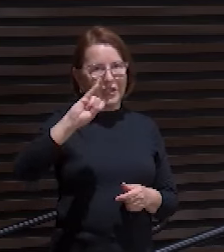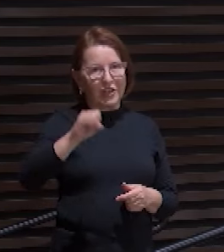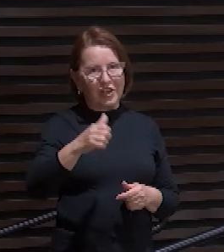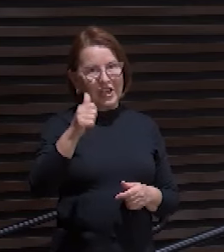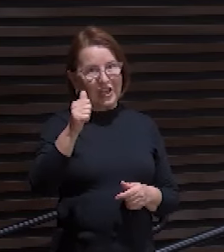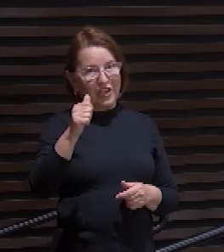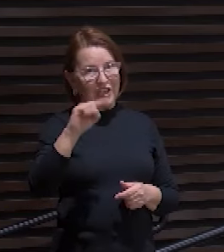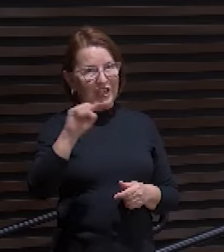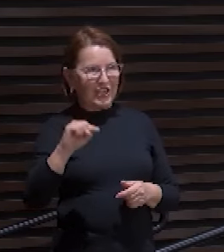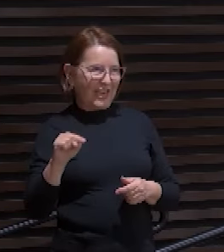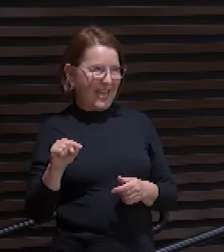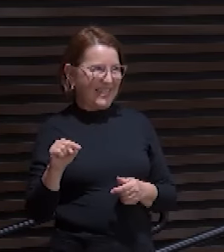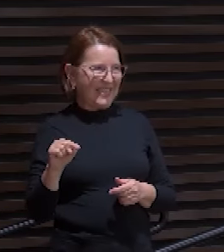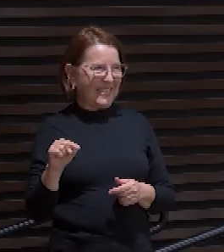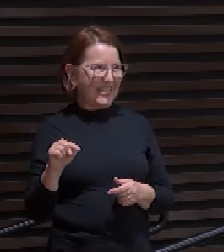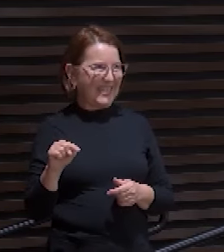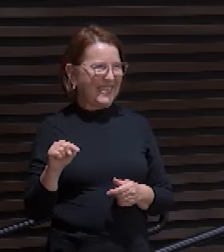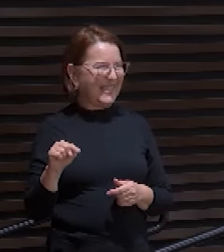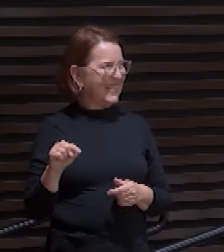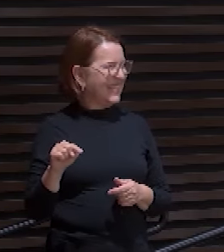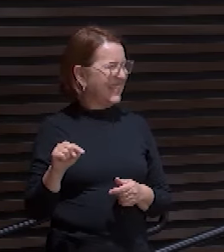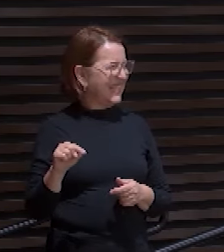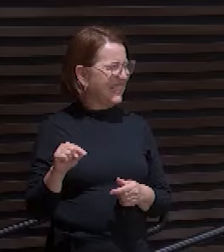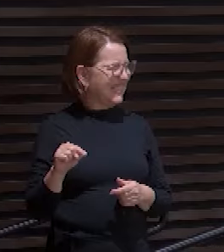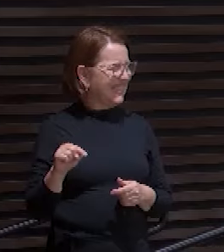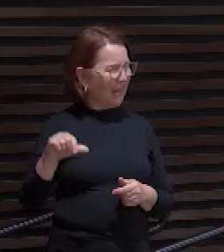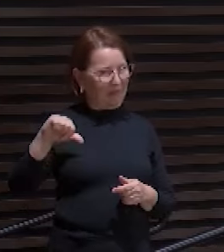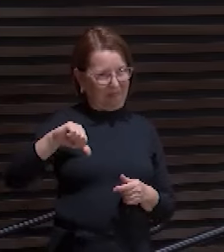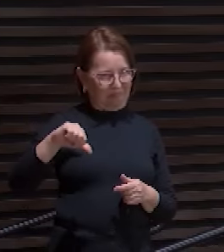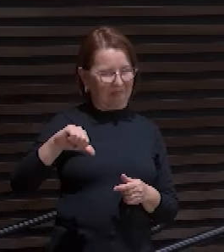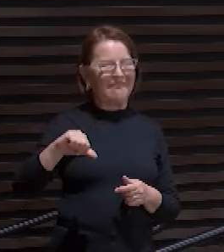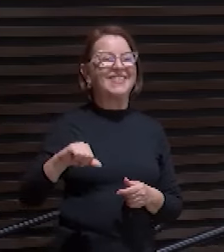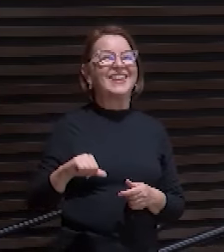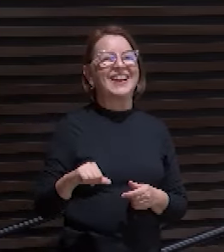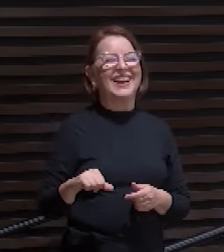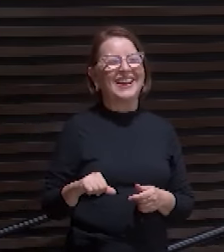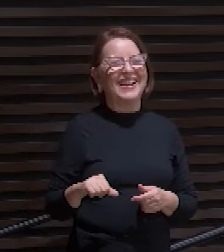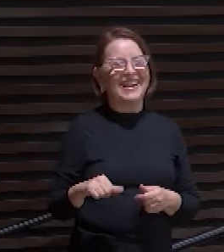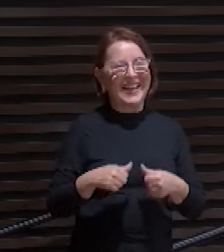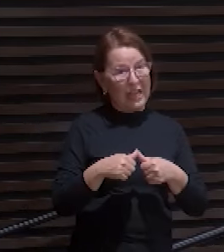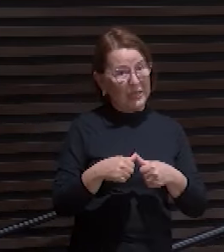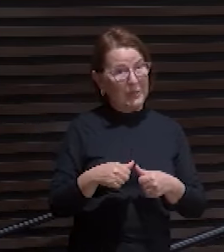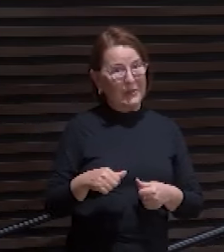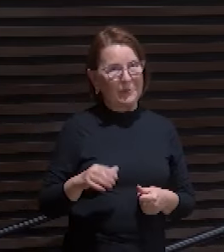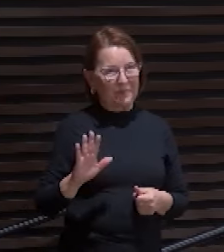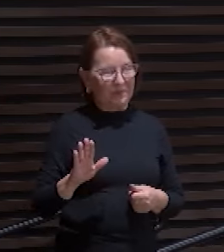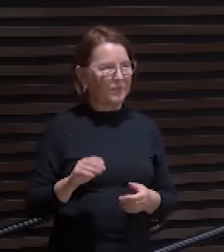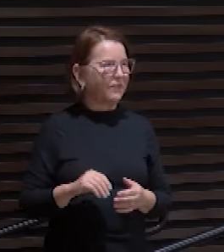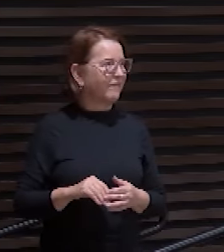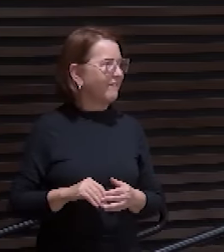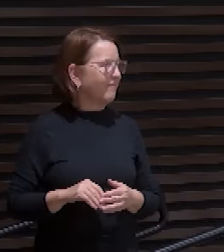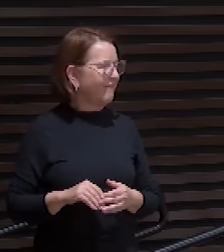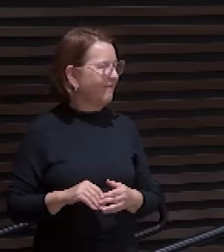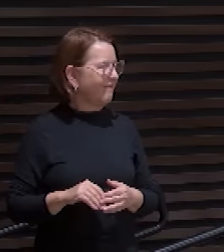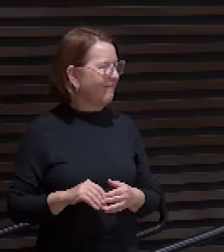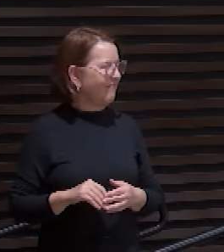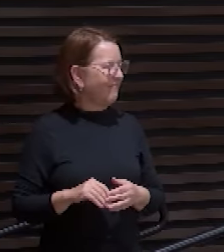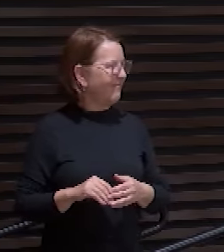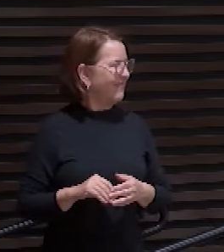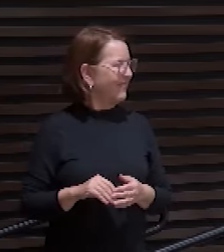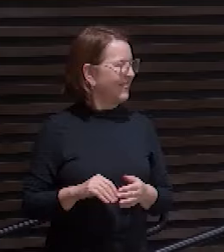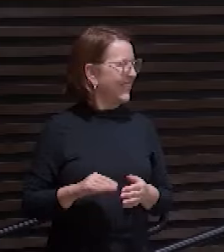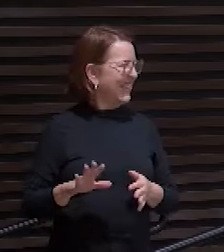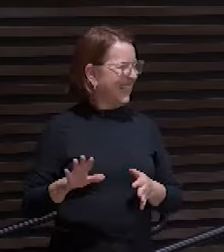Já era. Ouvi um já era aí, é isso? Vamos matar o Márcio Mizobuti aqui agora, dentro de